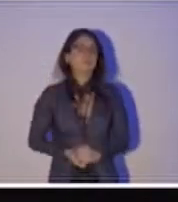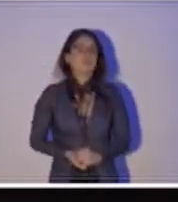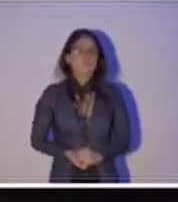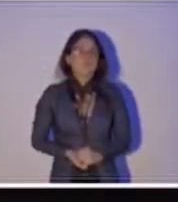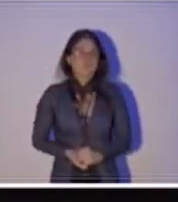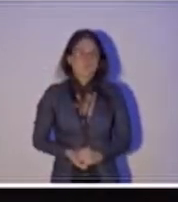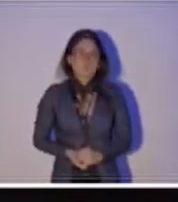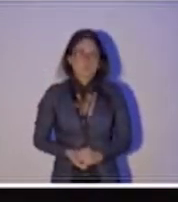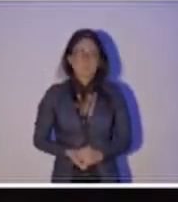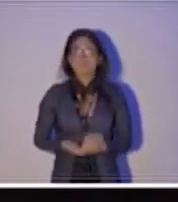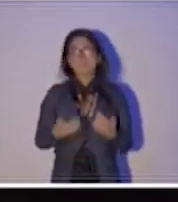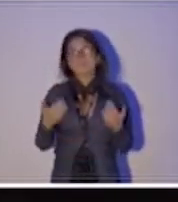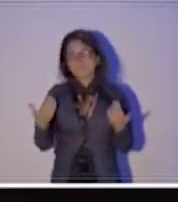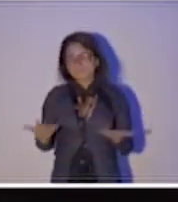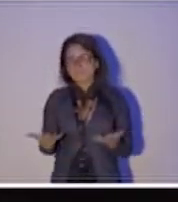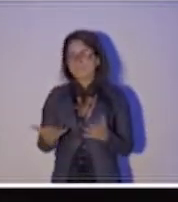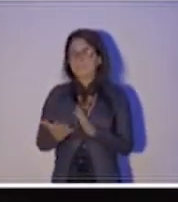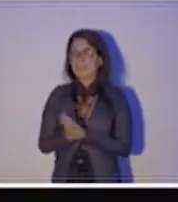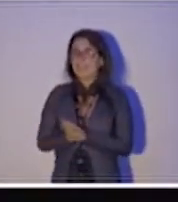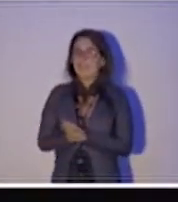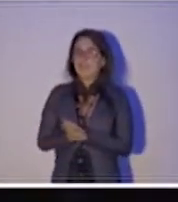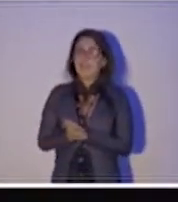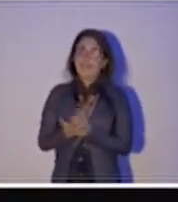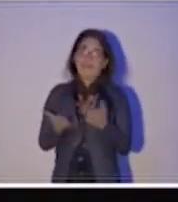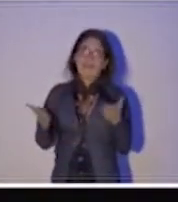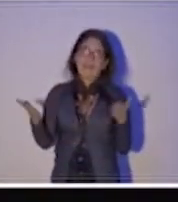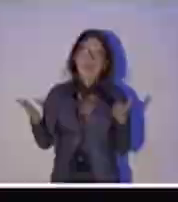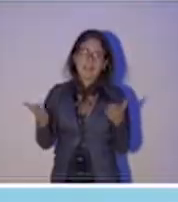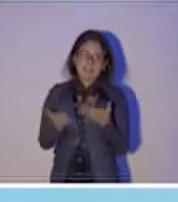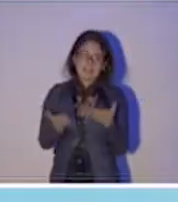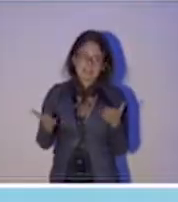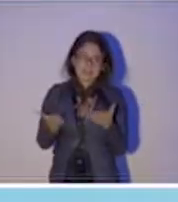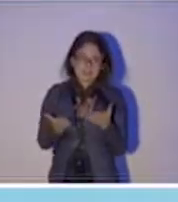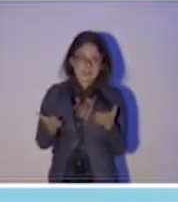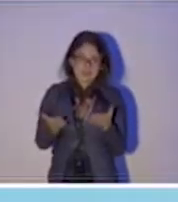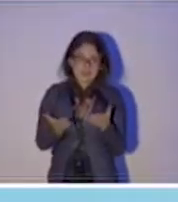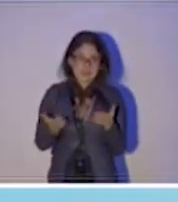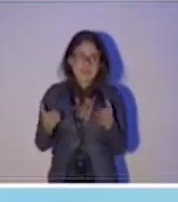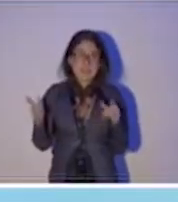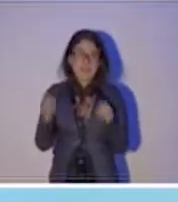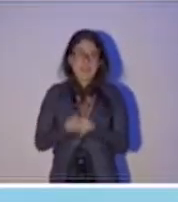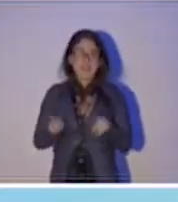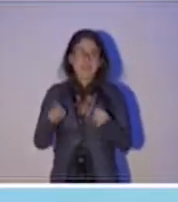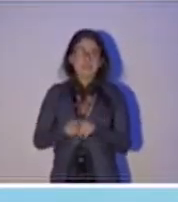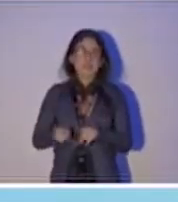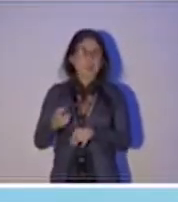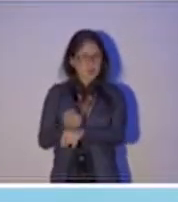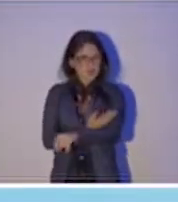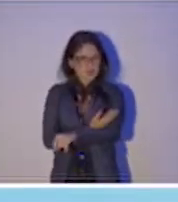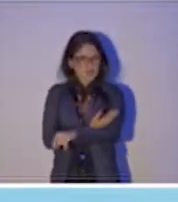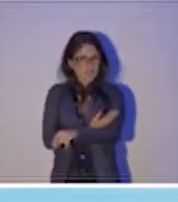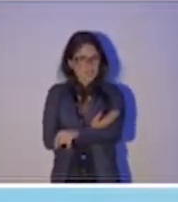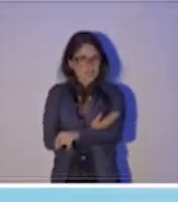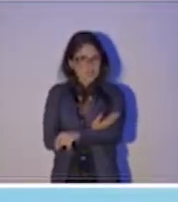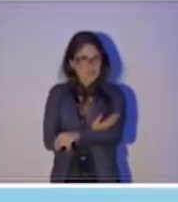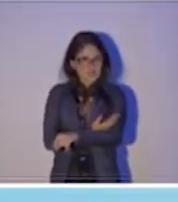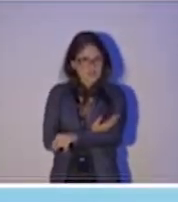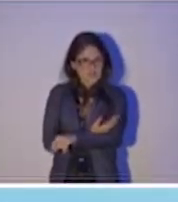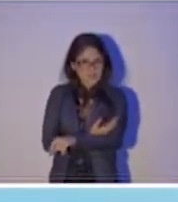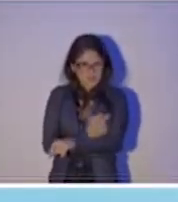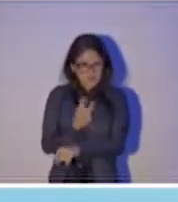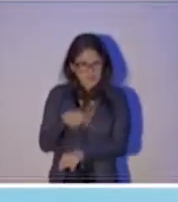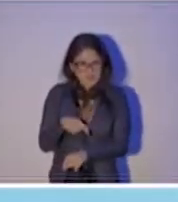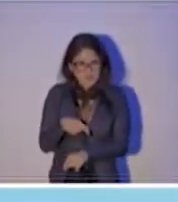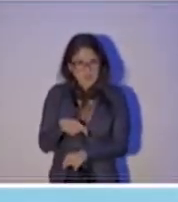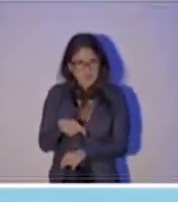Dito isso, Lara, eu só queria dizer que eu tô aterrorizado também. E eu queria propor uma